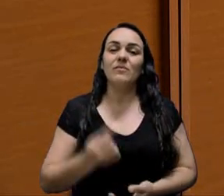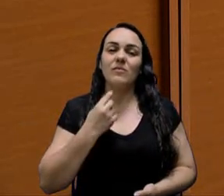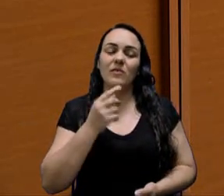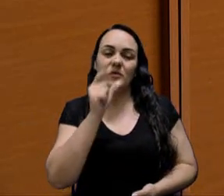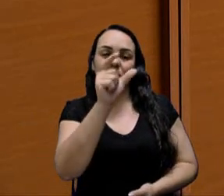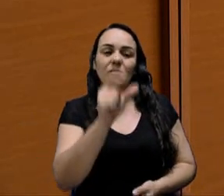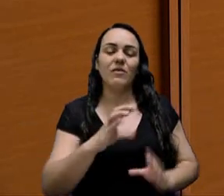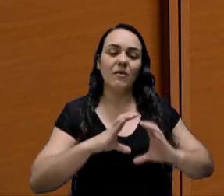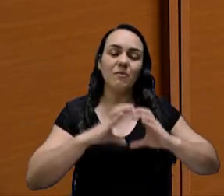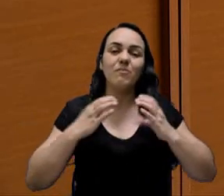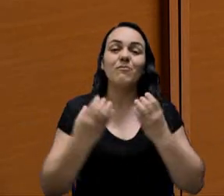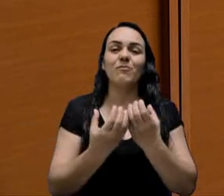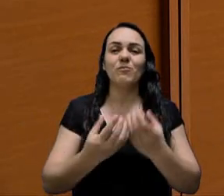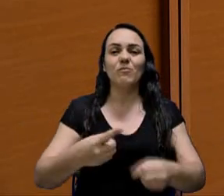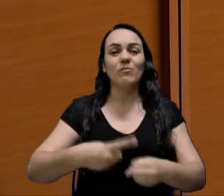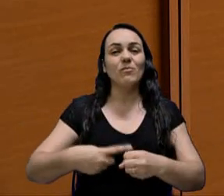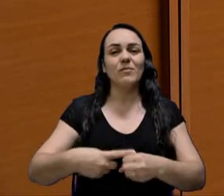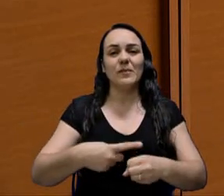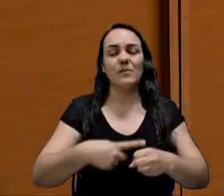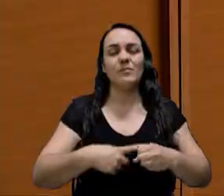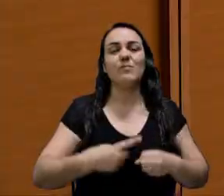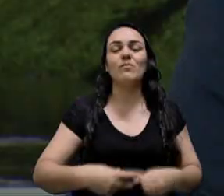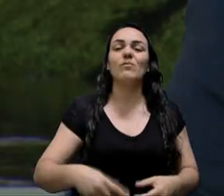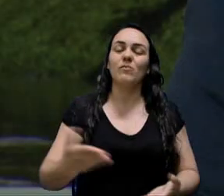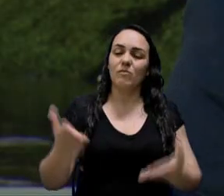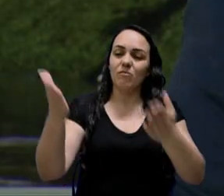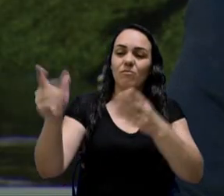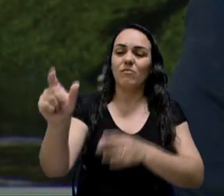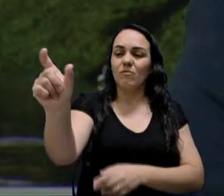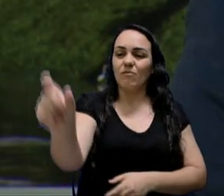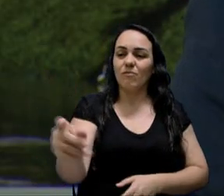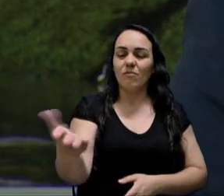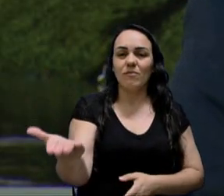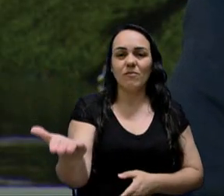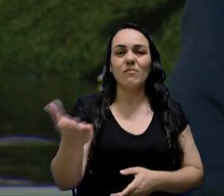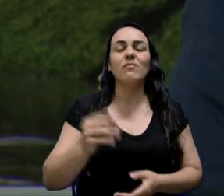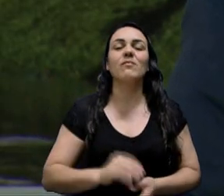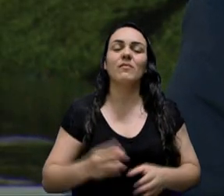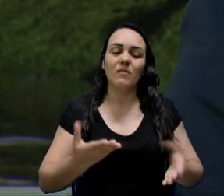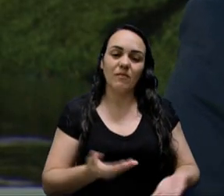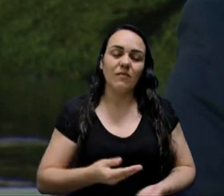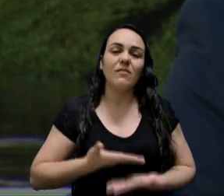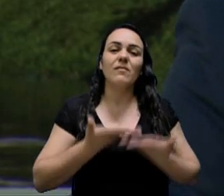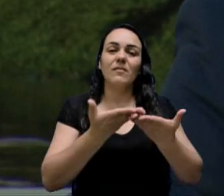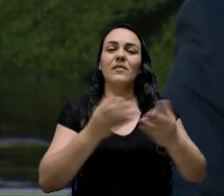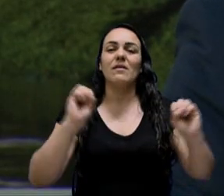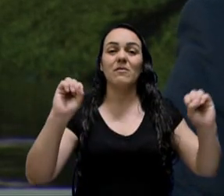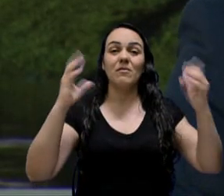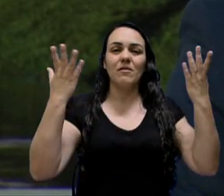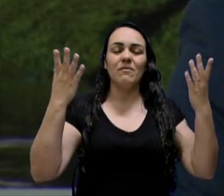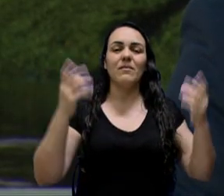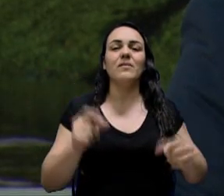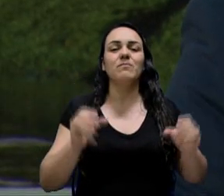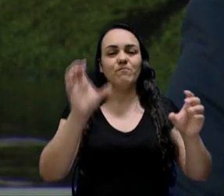conferido pela Câmara Municipal de Sorocaba ao Dr. Osmar Guimarães, por meio da entrega do título de cidadão emérito.